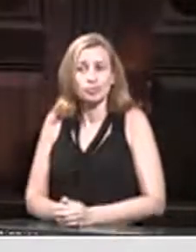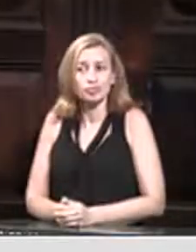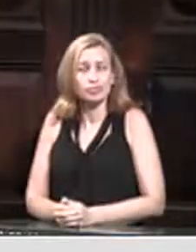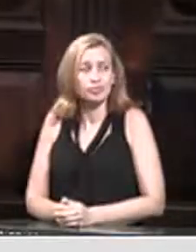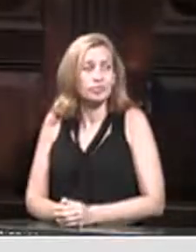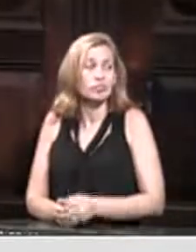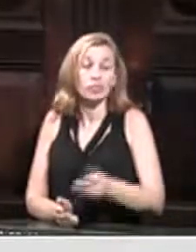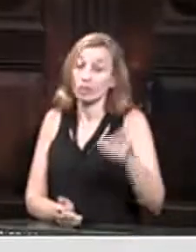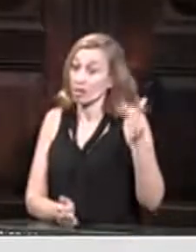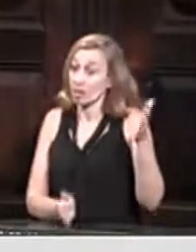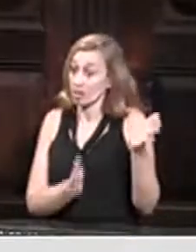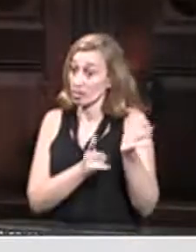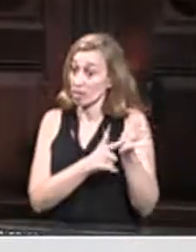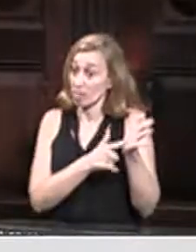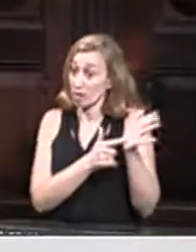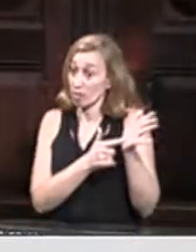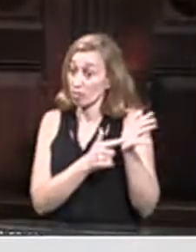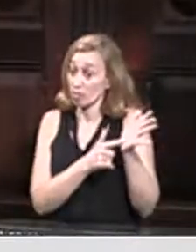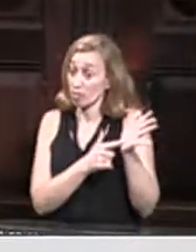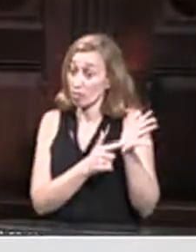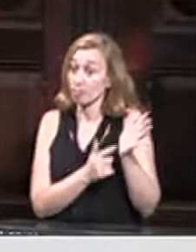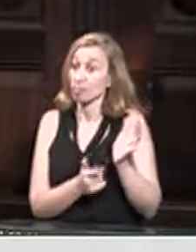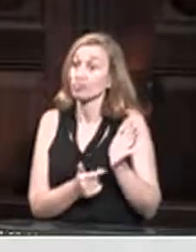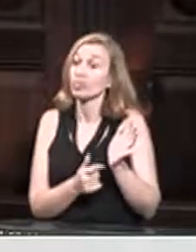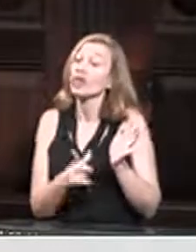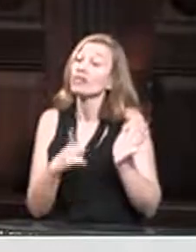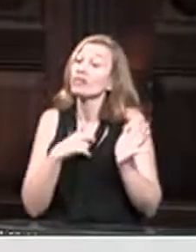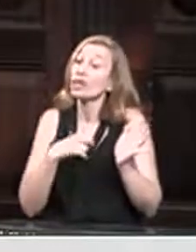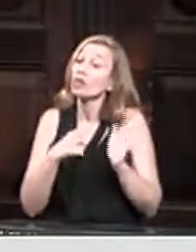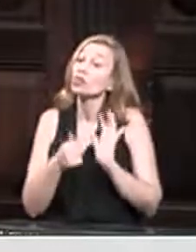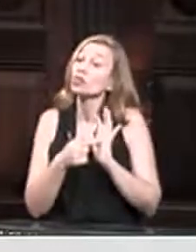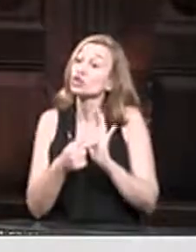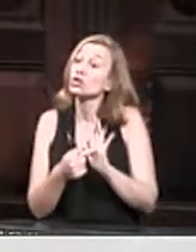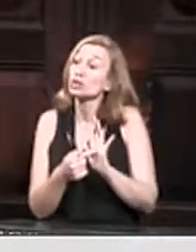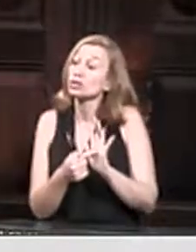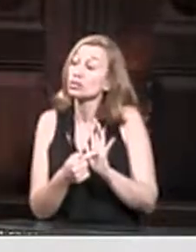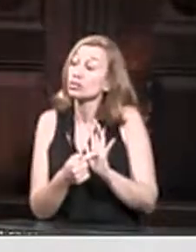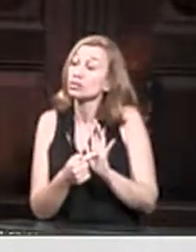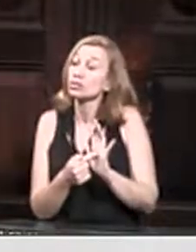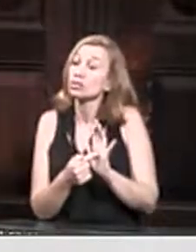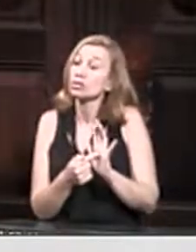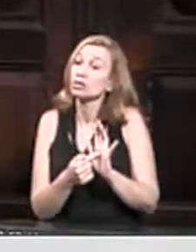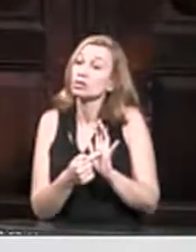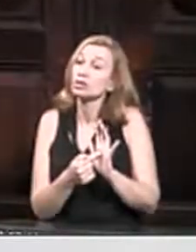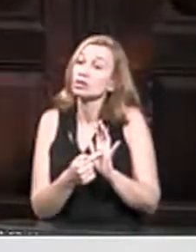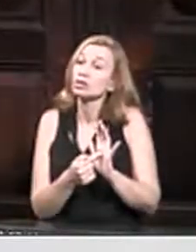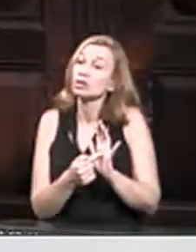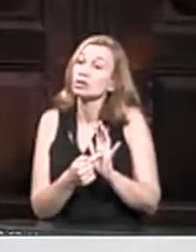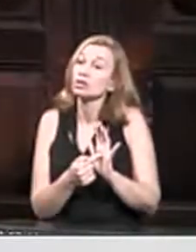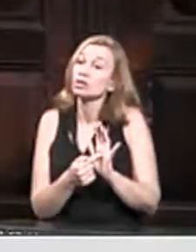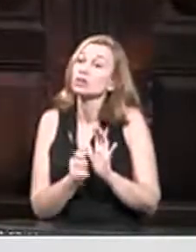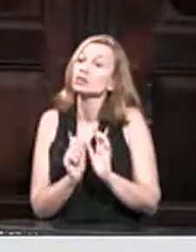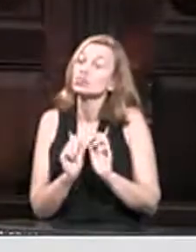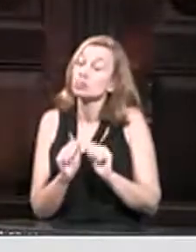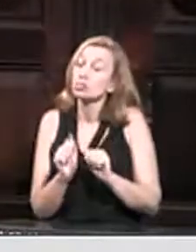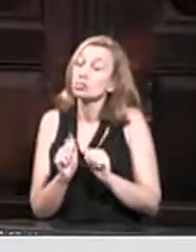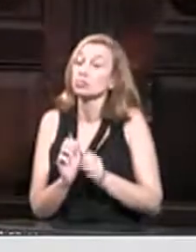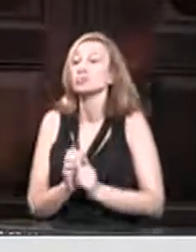Aqui tem uma demonstração de que